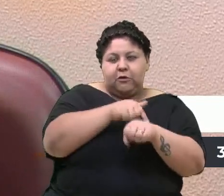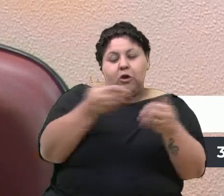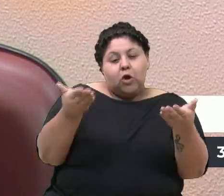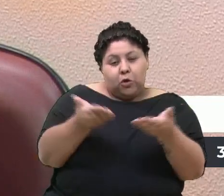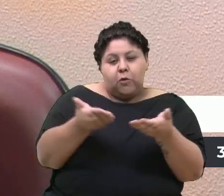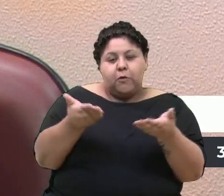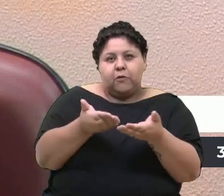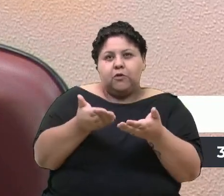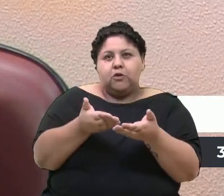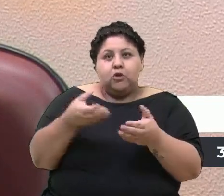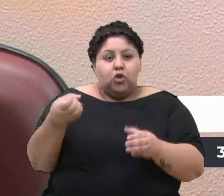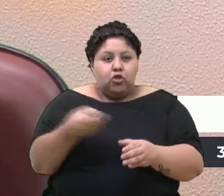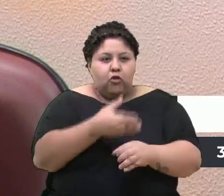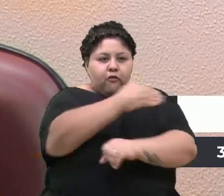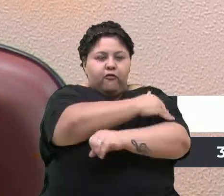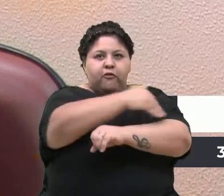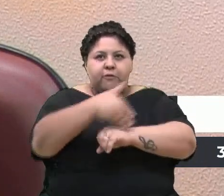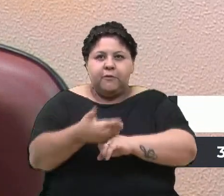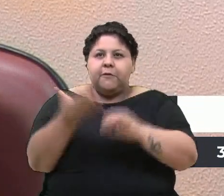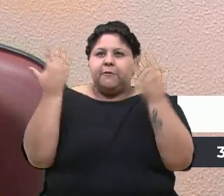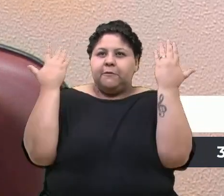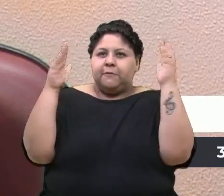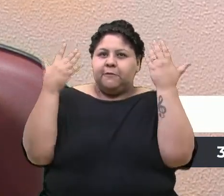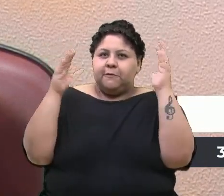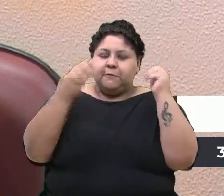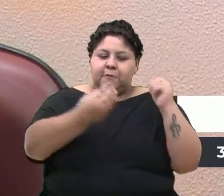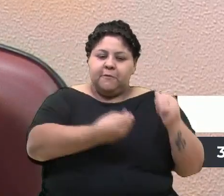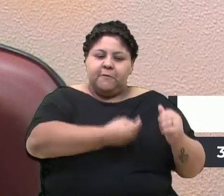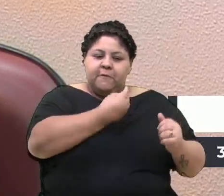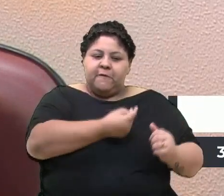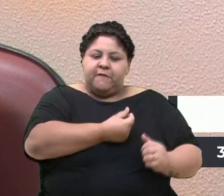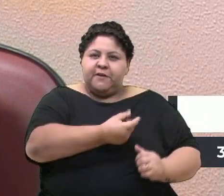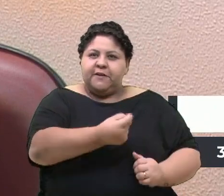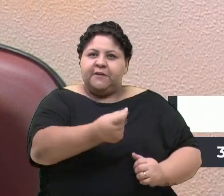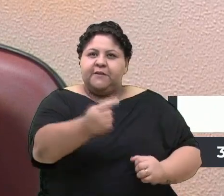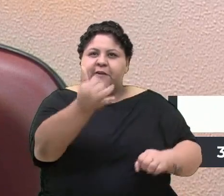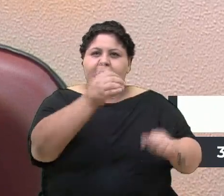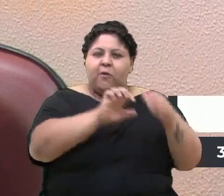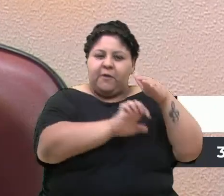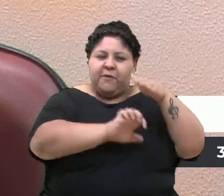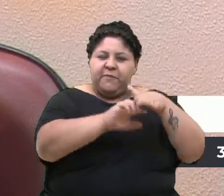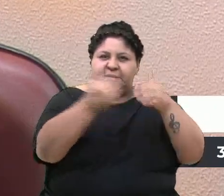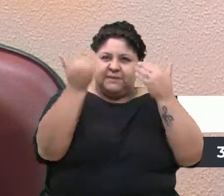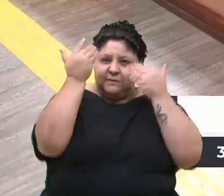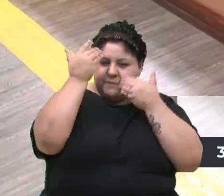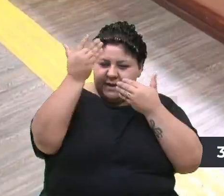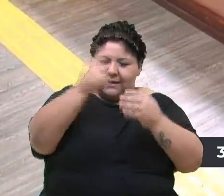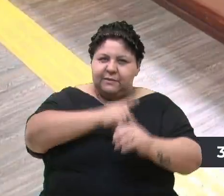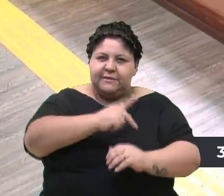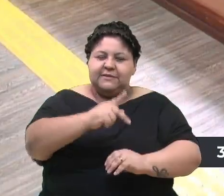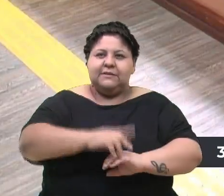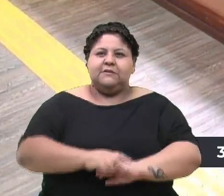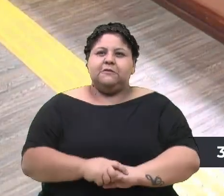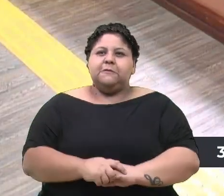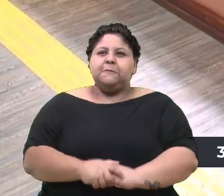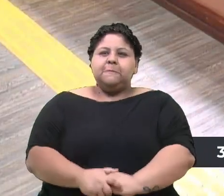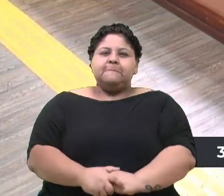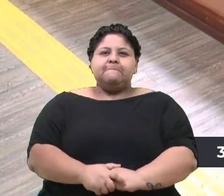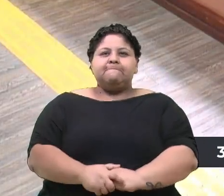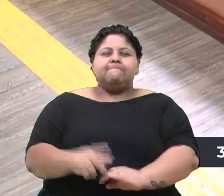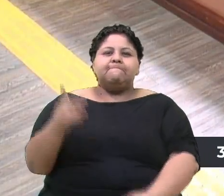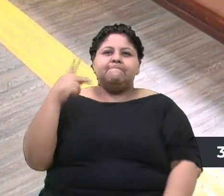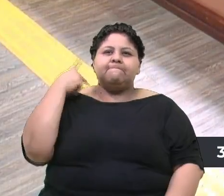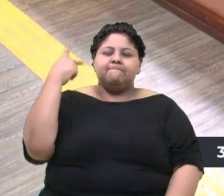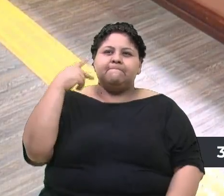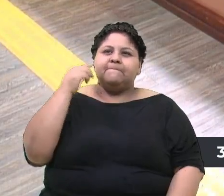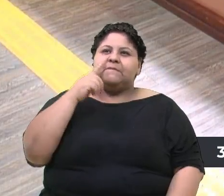está com um novo endereço. Parabéns, presidente. E vida longa à Metalúrgica Guarani. Obrigado, senhor presidente. Obrigado. Vereadora